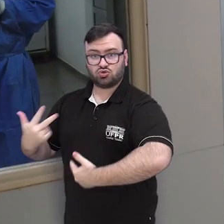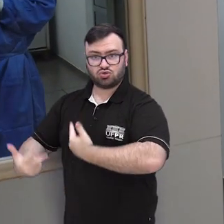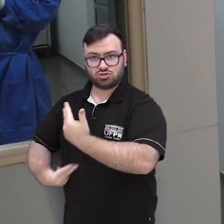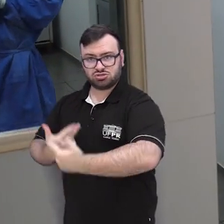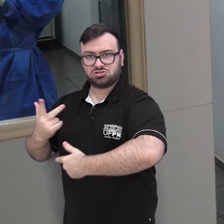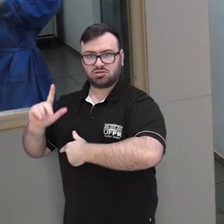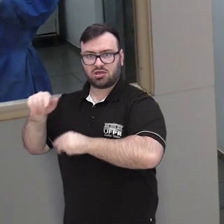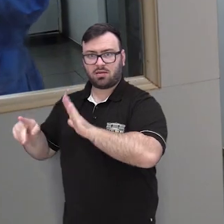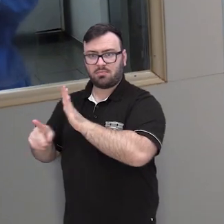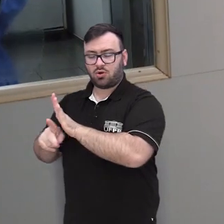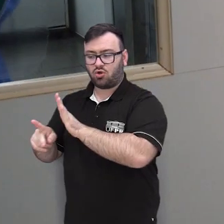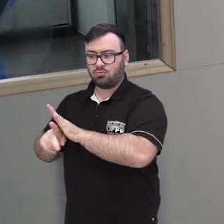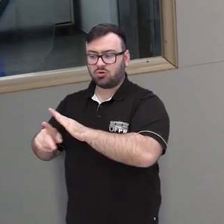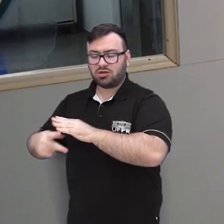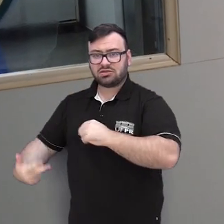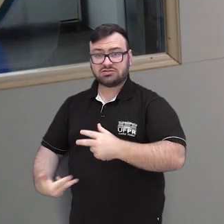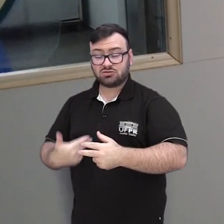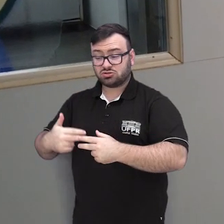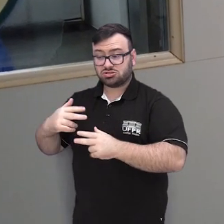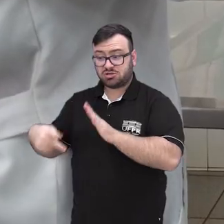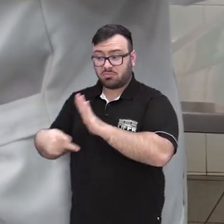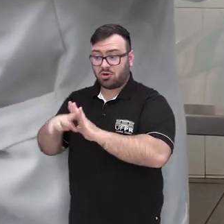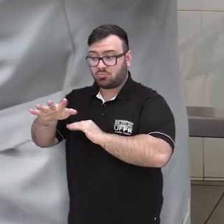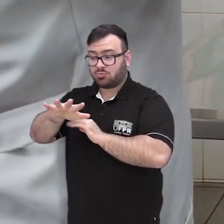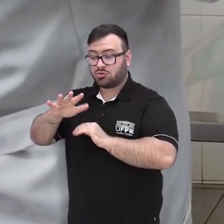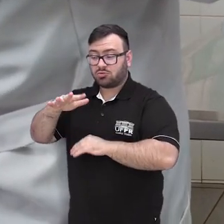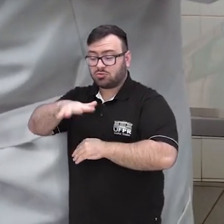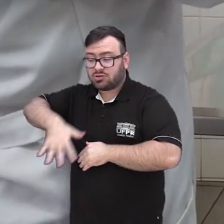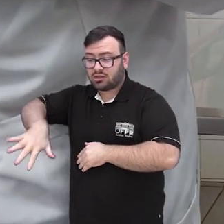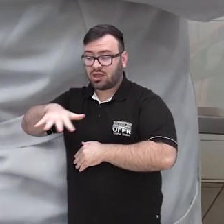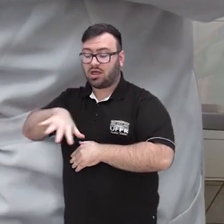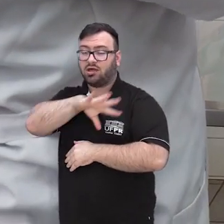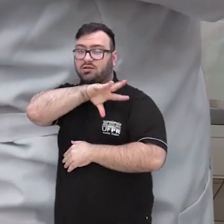procedimentos cirúrgicos propriamente ditos.